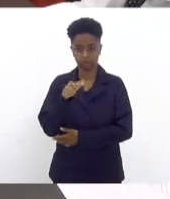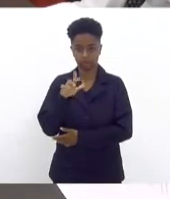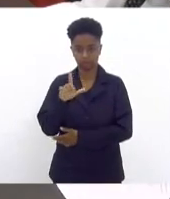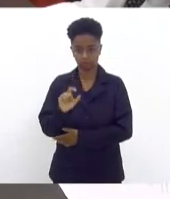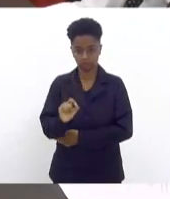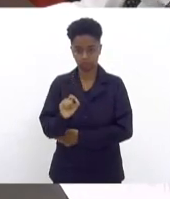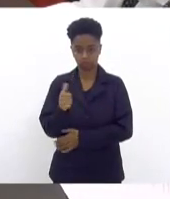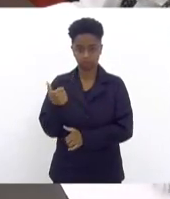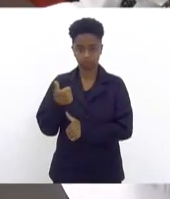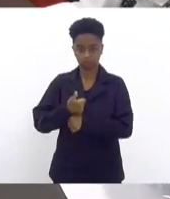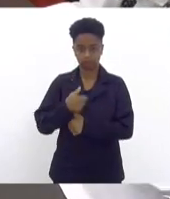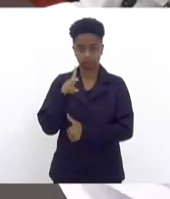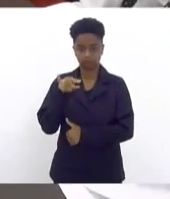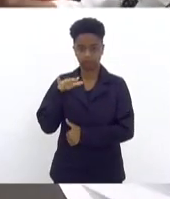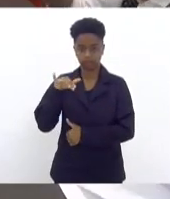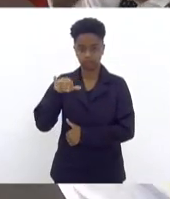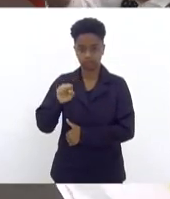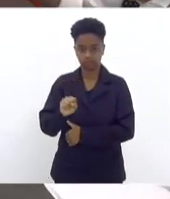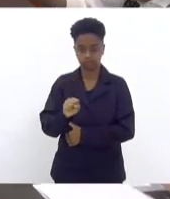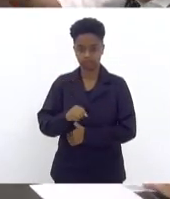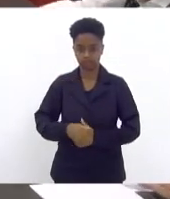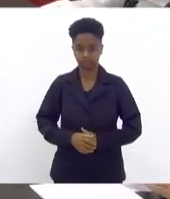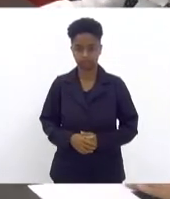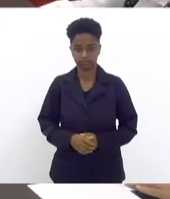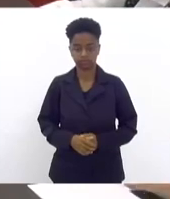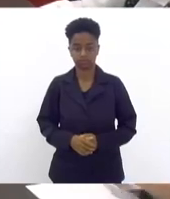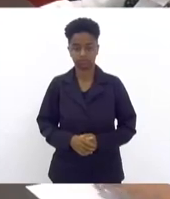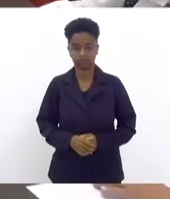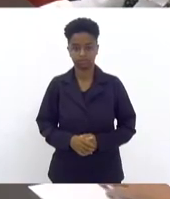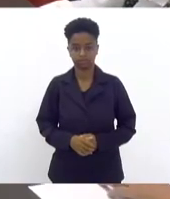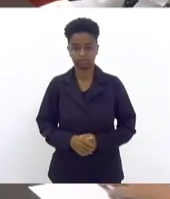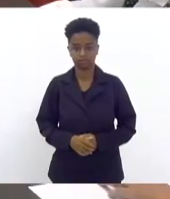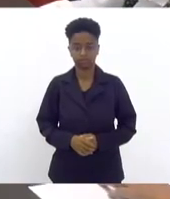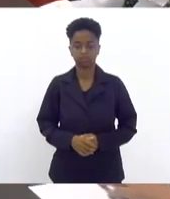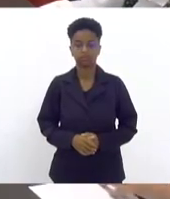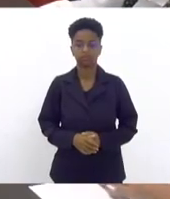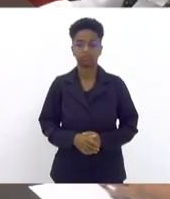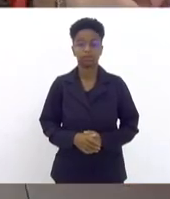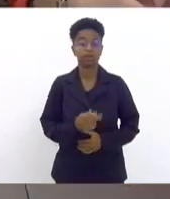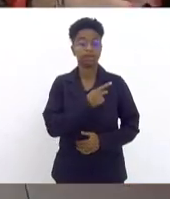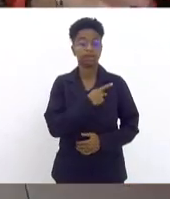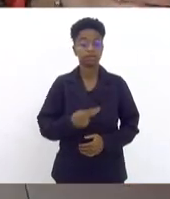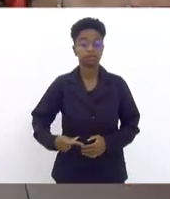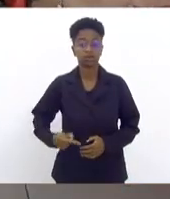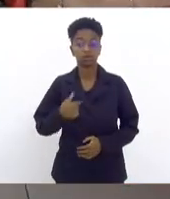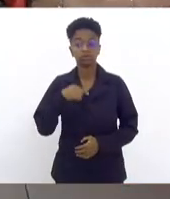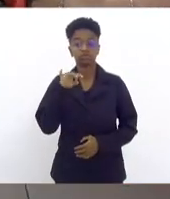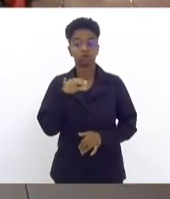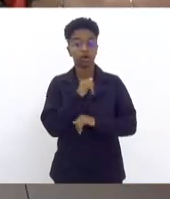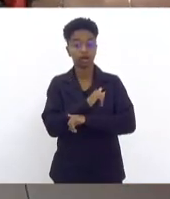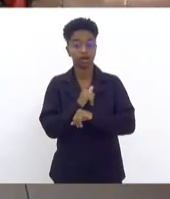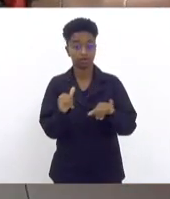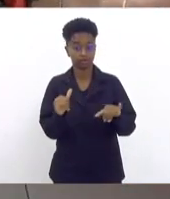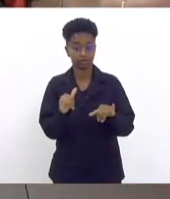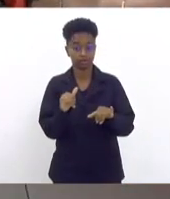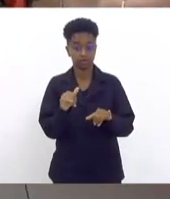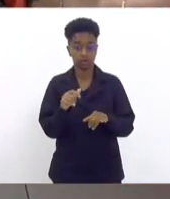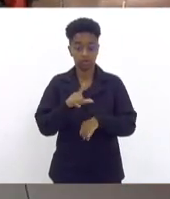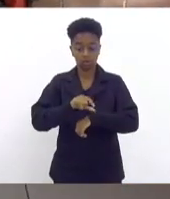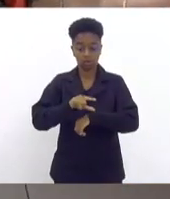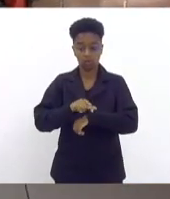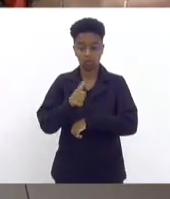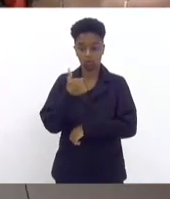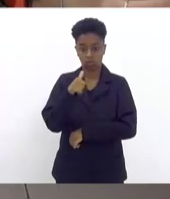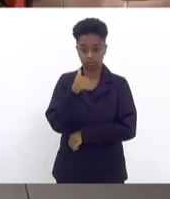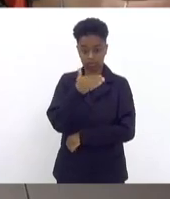vaga do deputado Vinícius Cozzolino. Pois não, deputada Verônica. Deputado Filipinho Raves. Presidente, só para avisar a Vossa Excelência que 11h30 eu vou instaurar aí